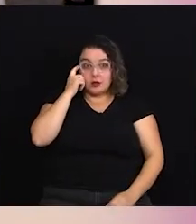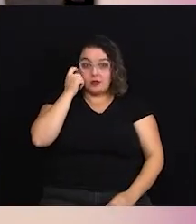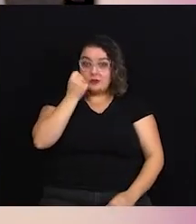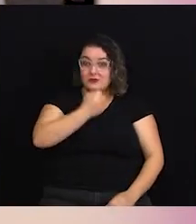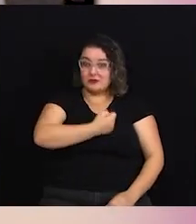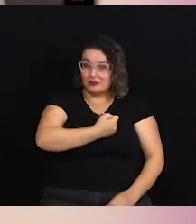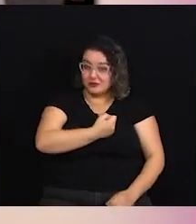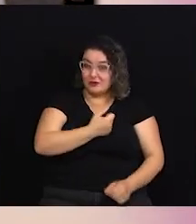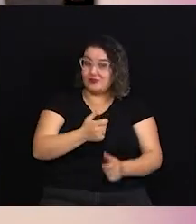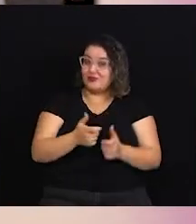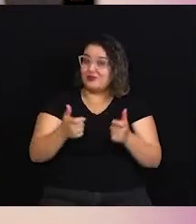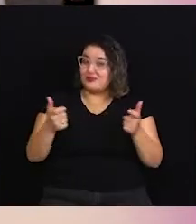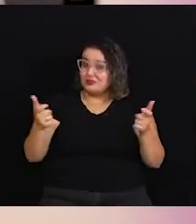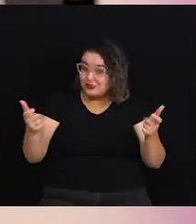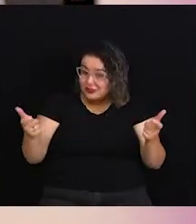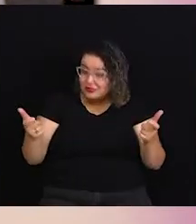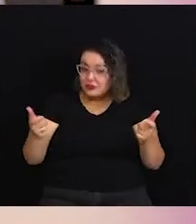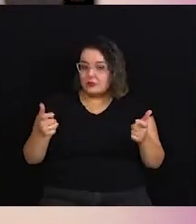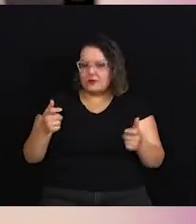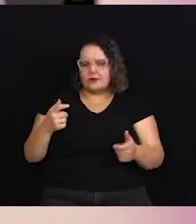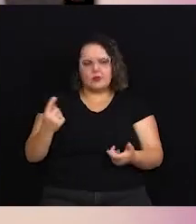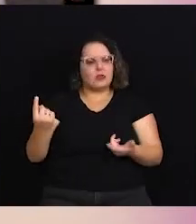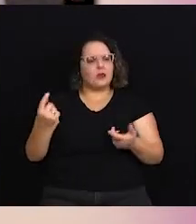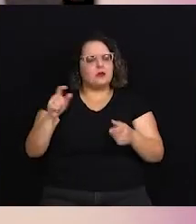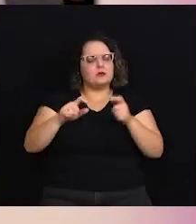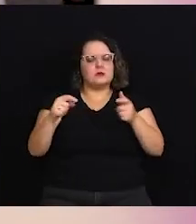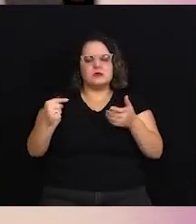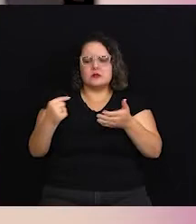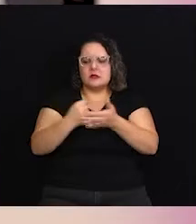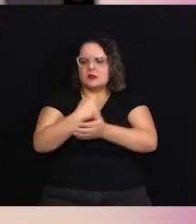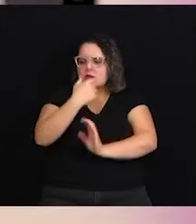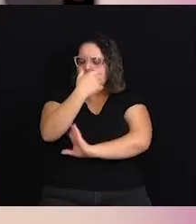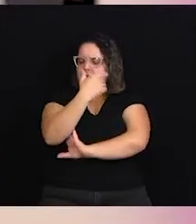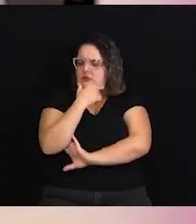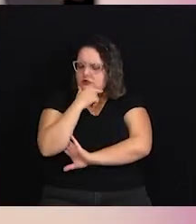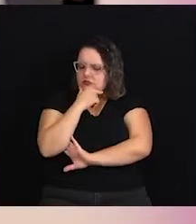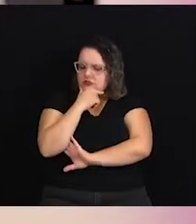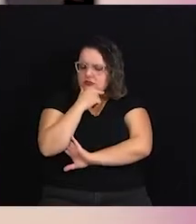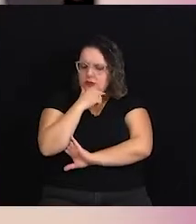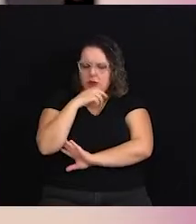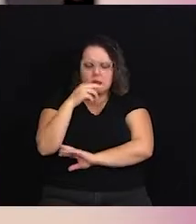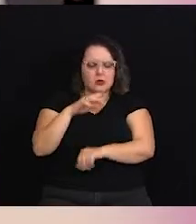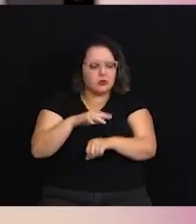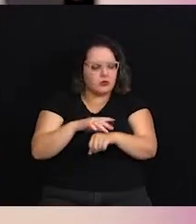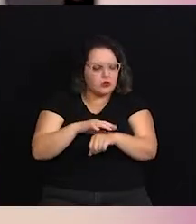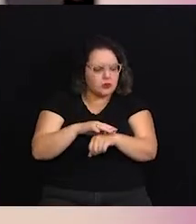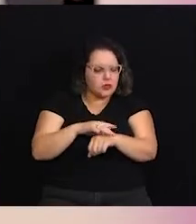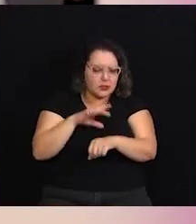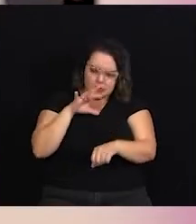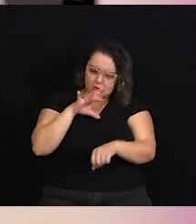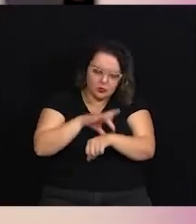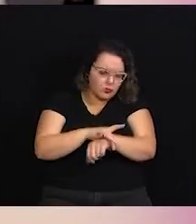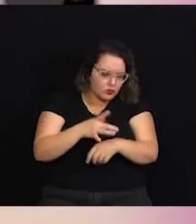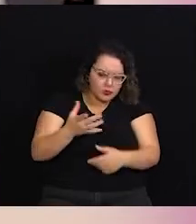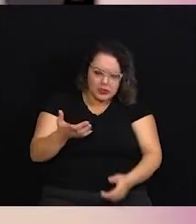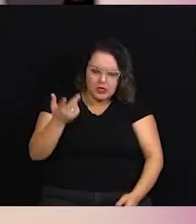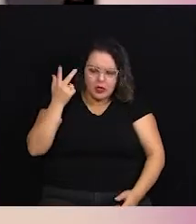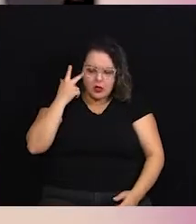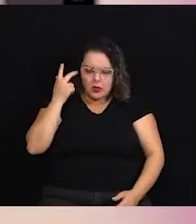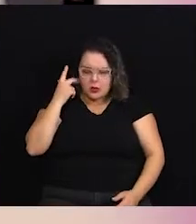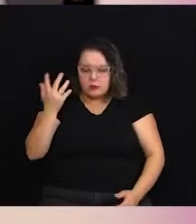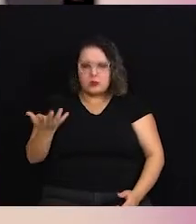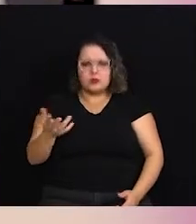é o número muito muito grande e as pessoas se preocupam em mas é é tão comum mas eu nunca ouvi